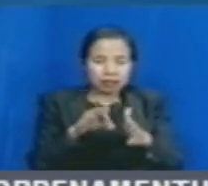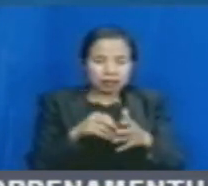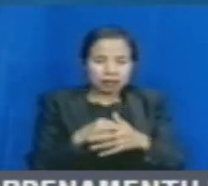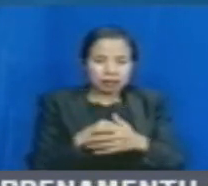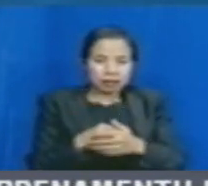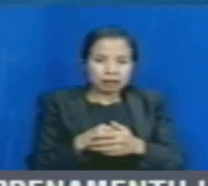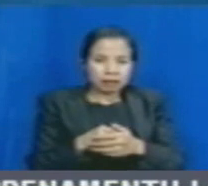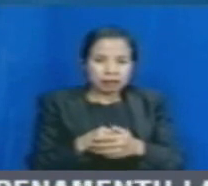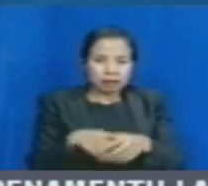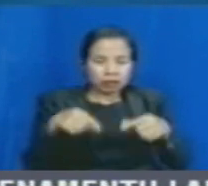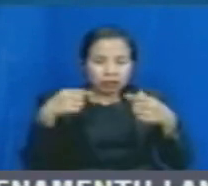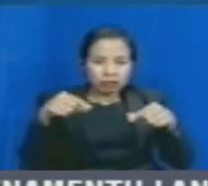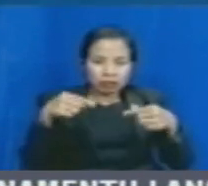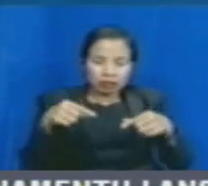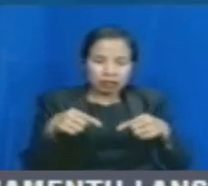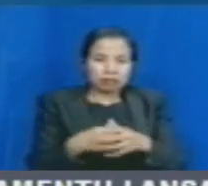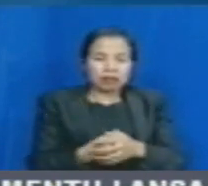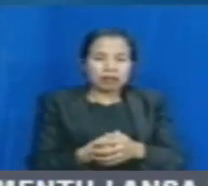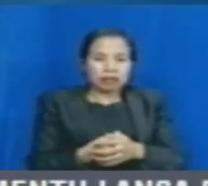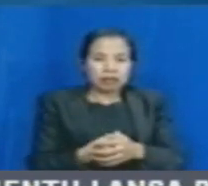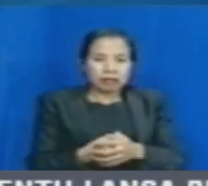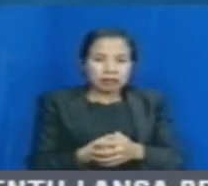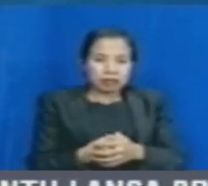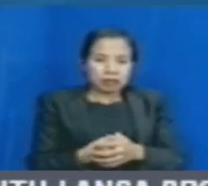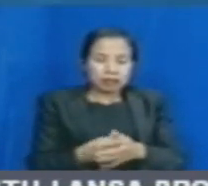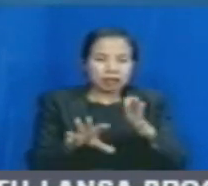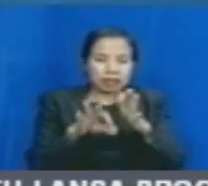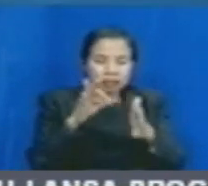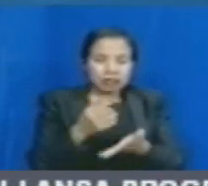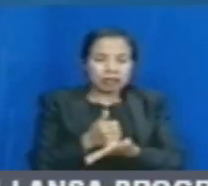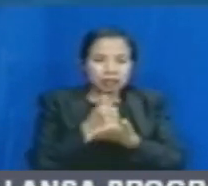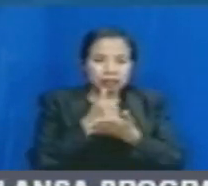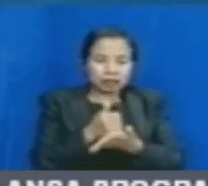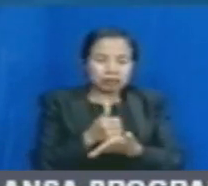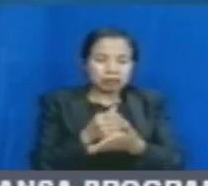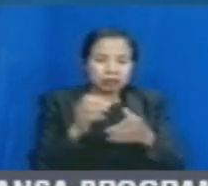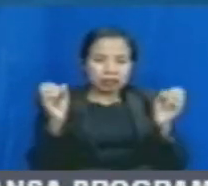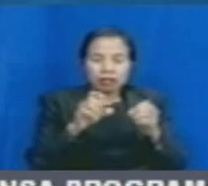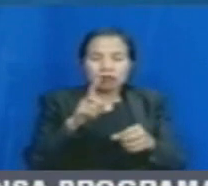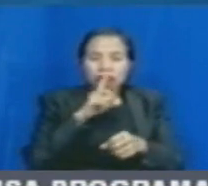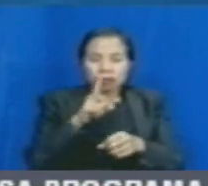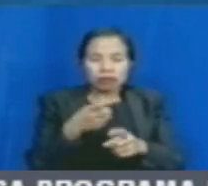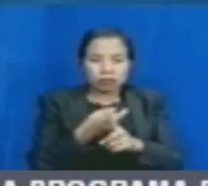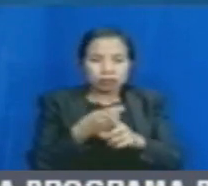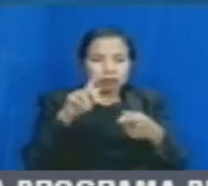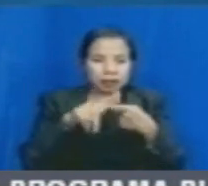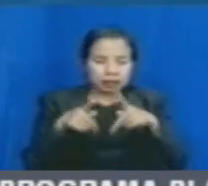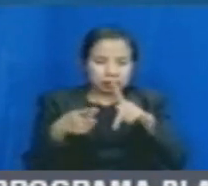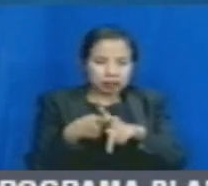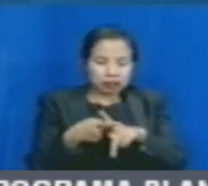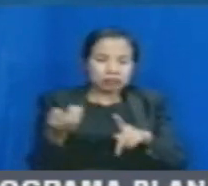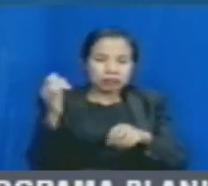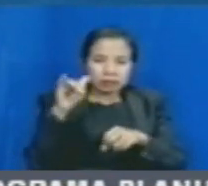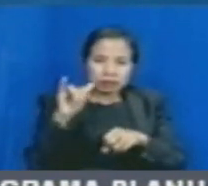Roma, ko iha senketa Roma ne be ita reta tratamento injusto, pois ita ne parceiro